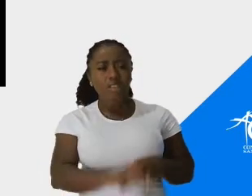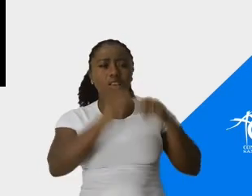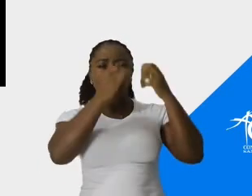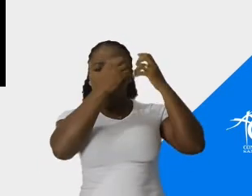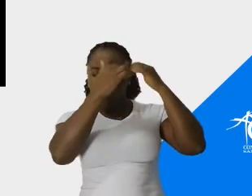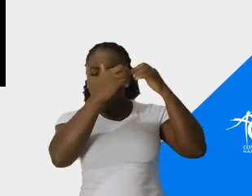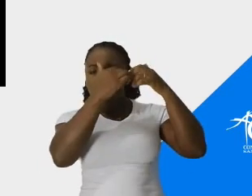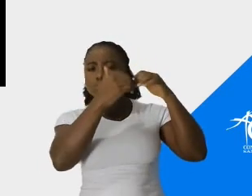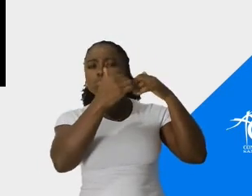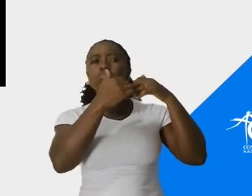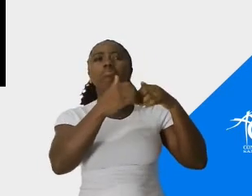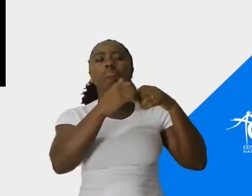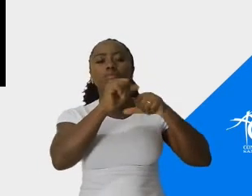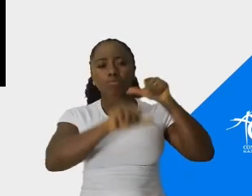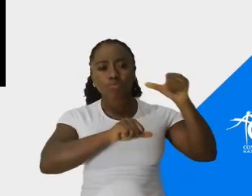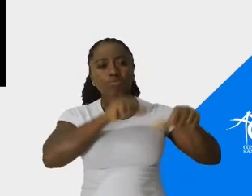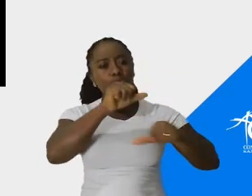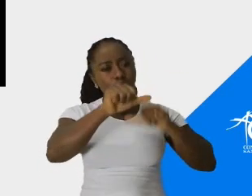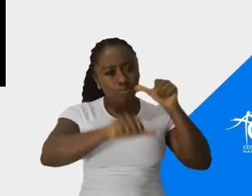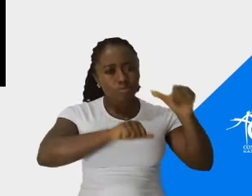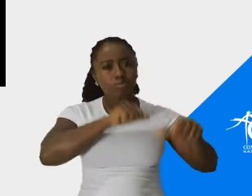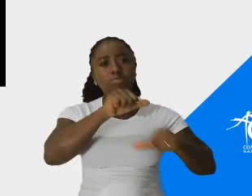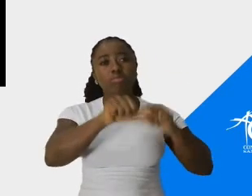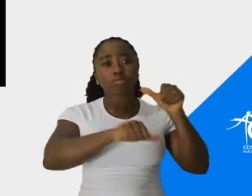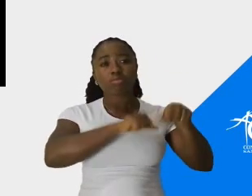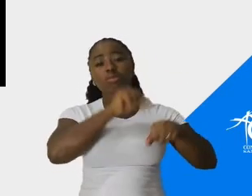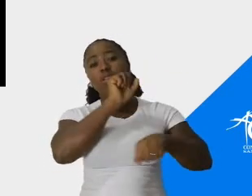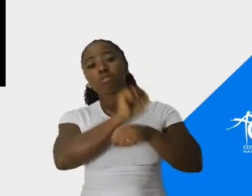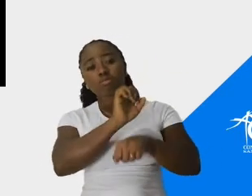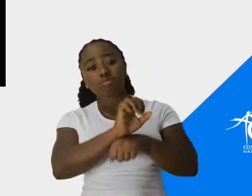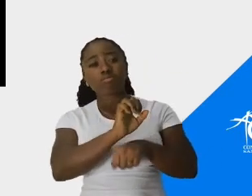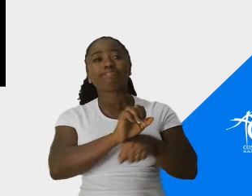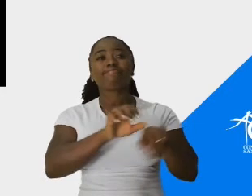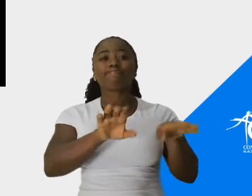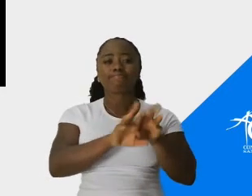o paciente fizer uma ressecção naquela área do cérebro.